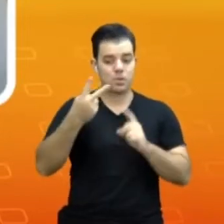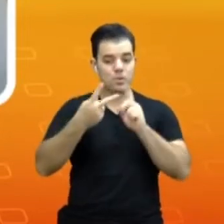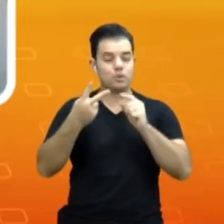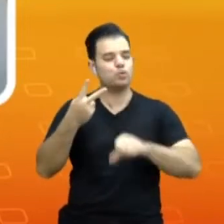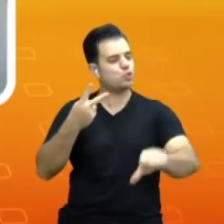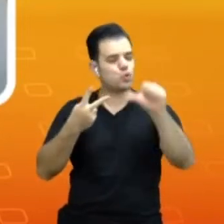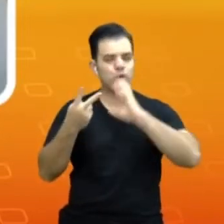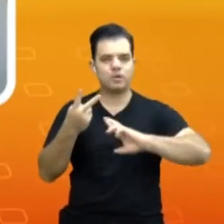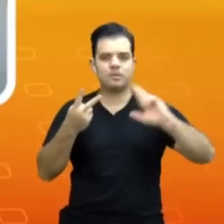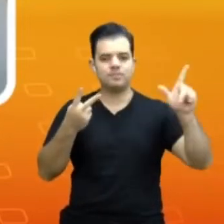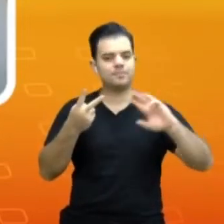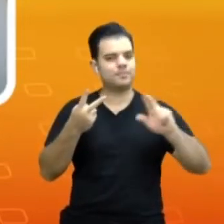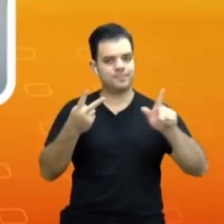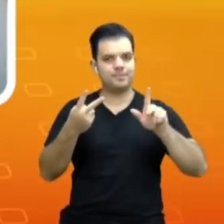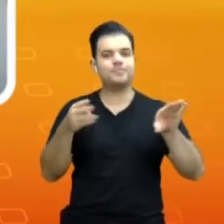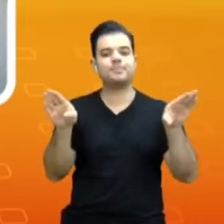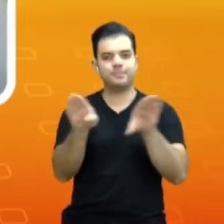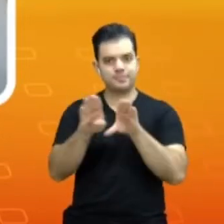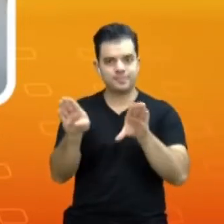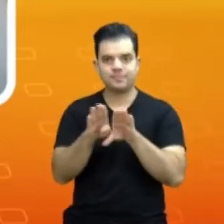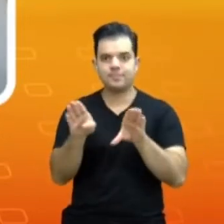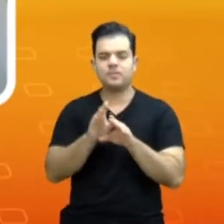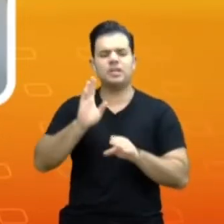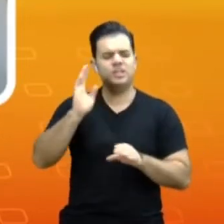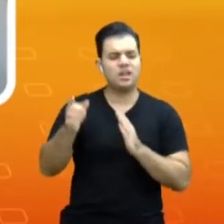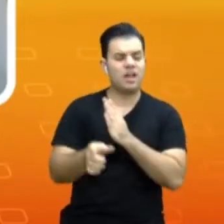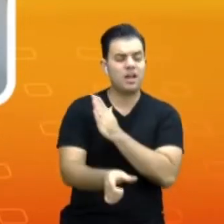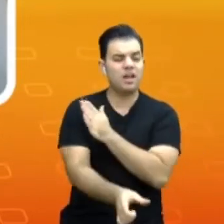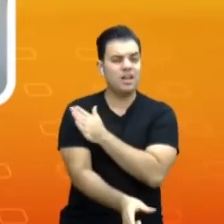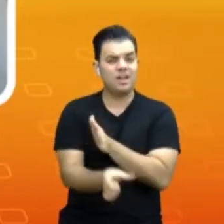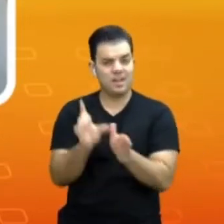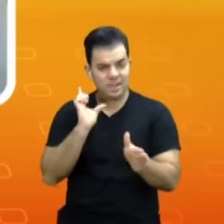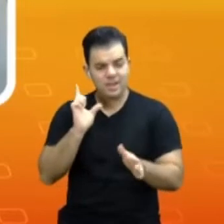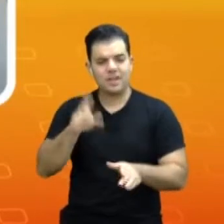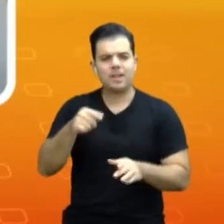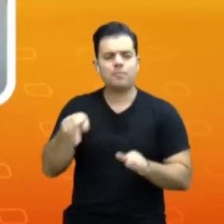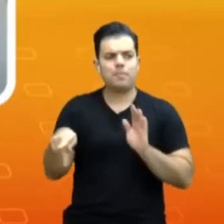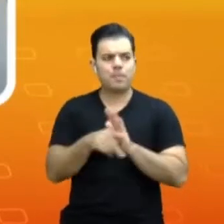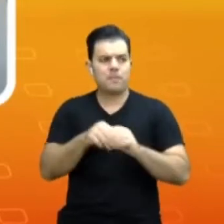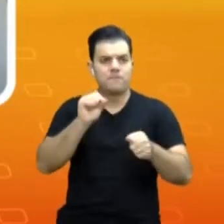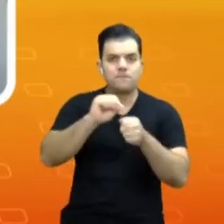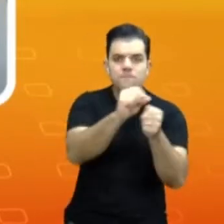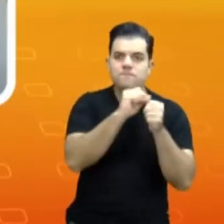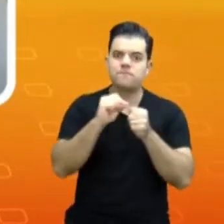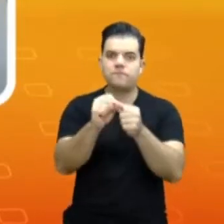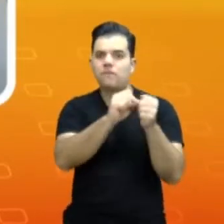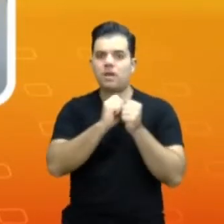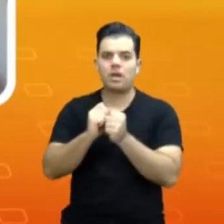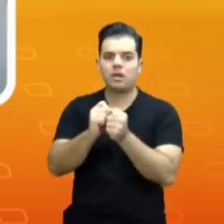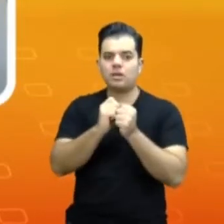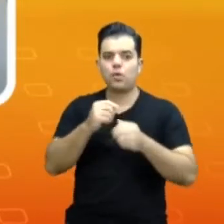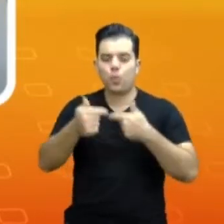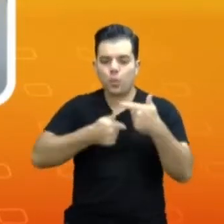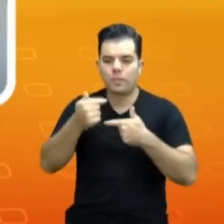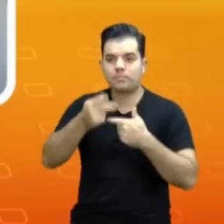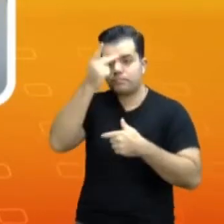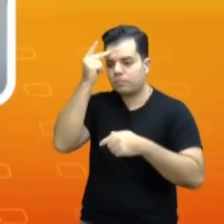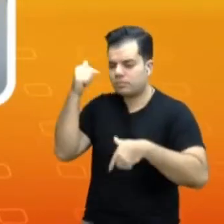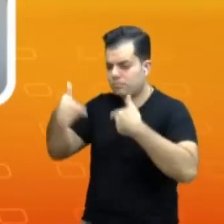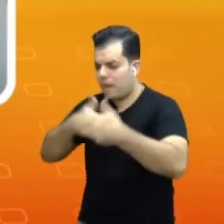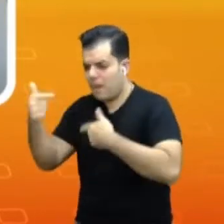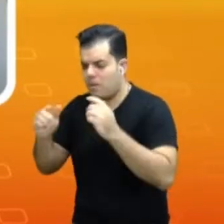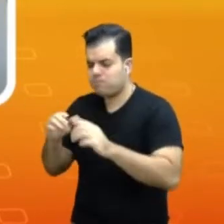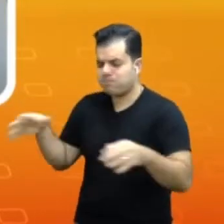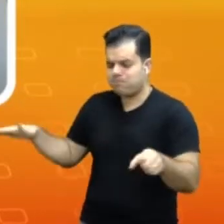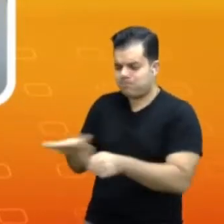né? As Vênus, a gente já faria uma atuação onde a gente teria a menor quantidade possível de pessoas e de